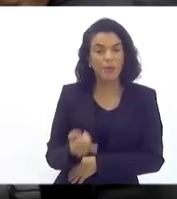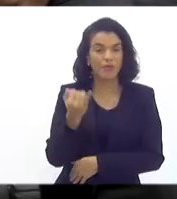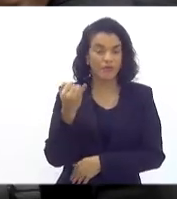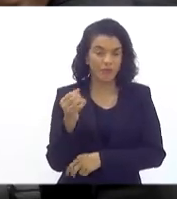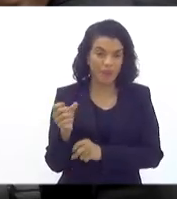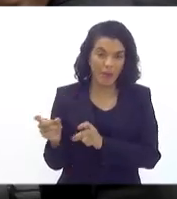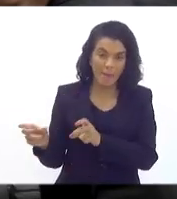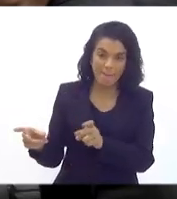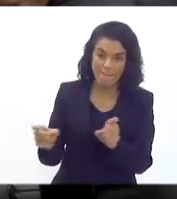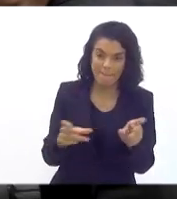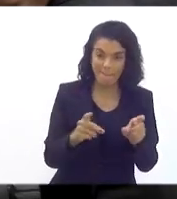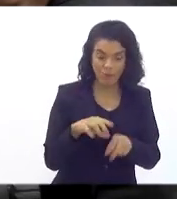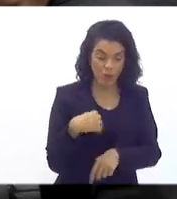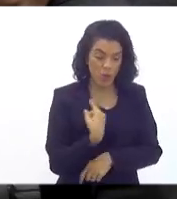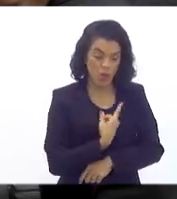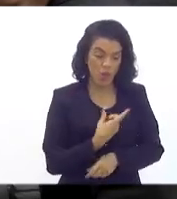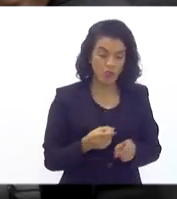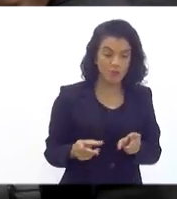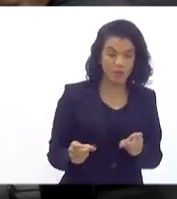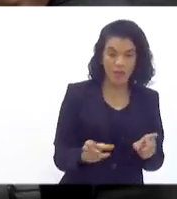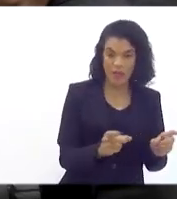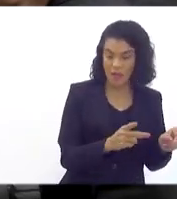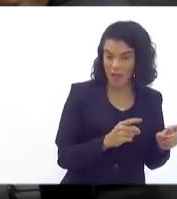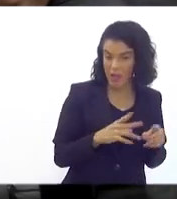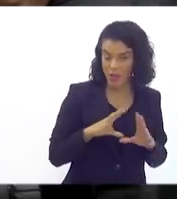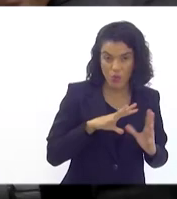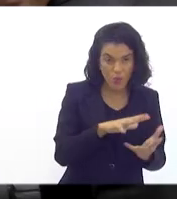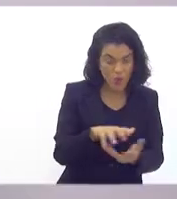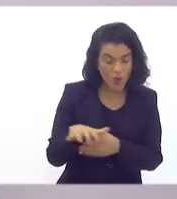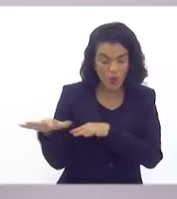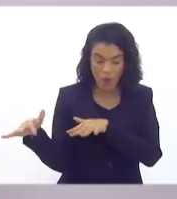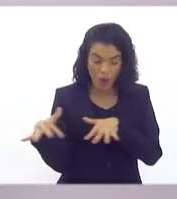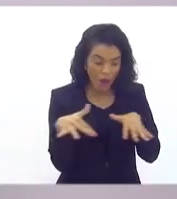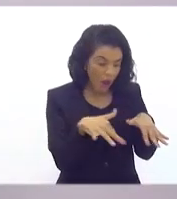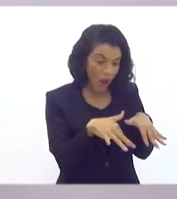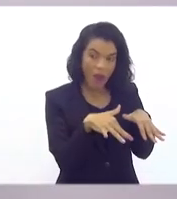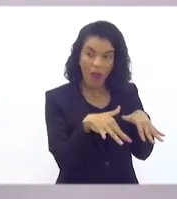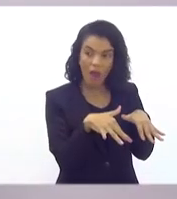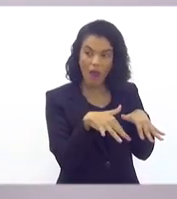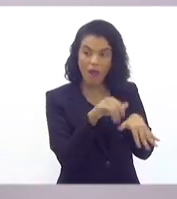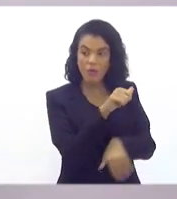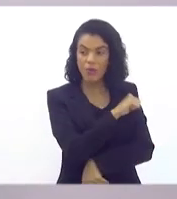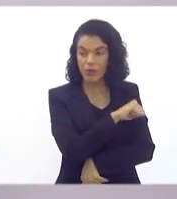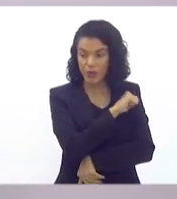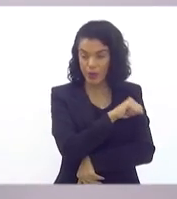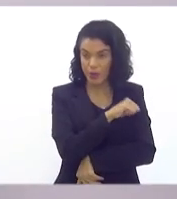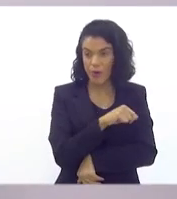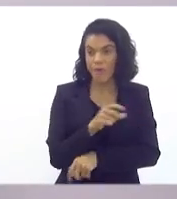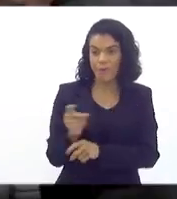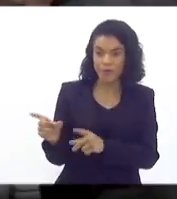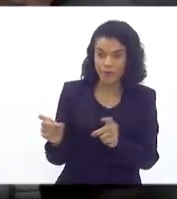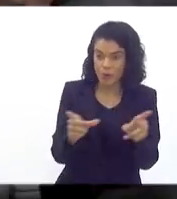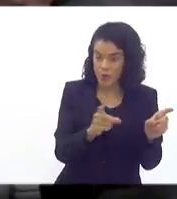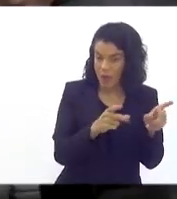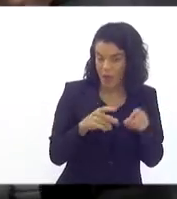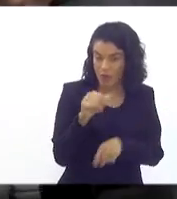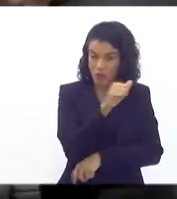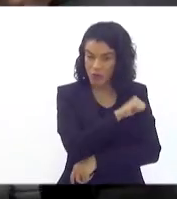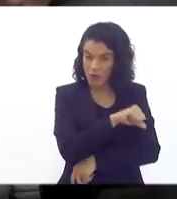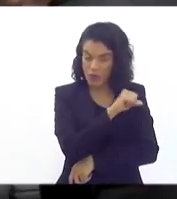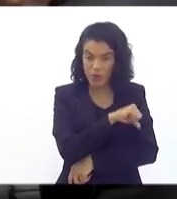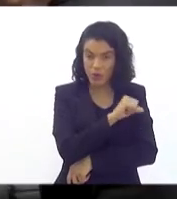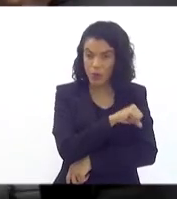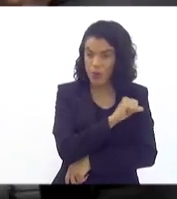o nosso mercado é o mercado que é visto pelo mundo todo o nosso mercado Mercado Rio de Janeiro o mercado